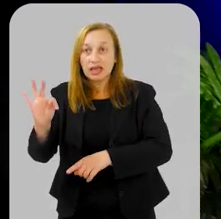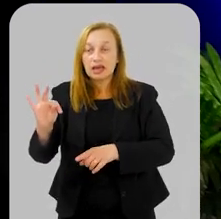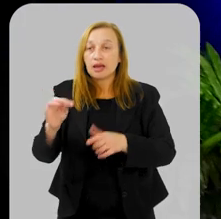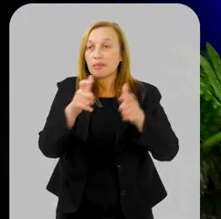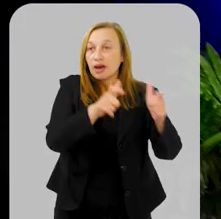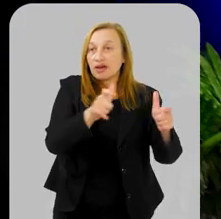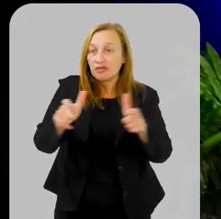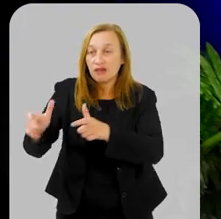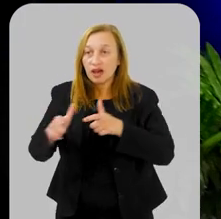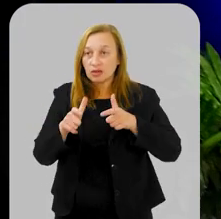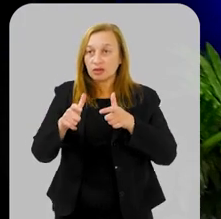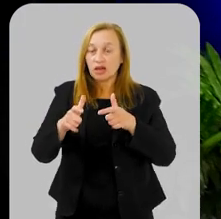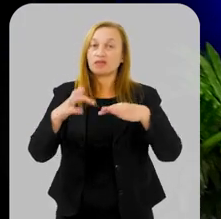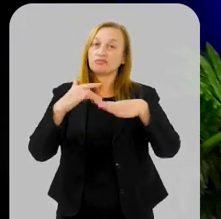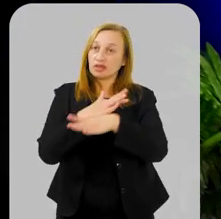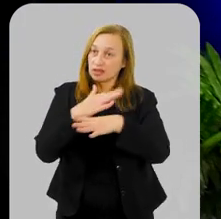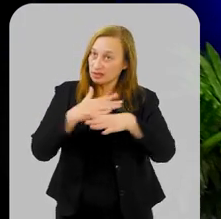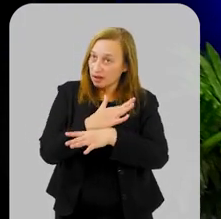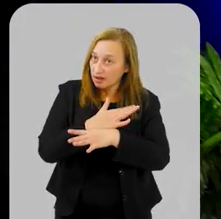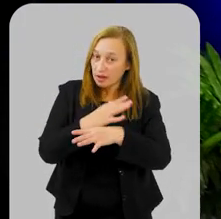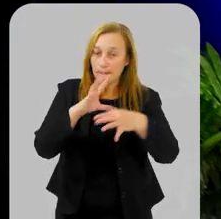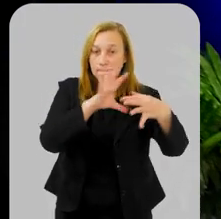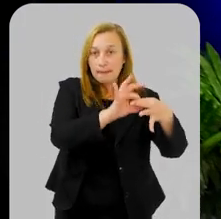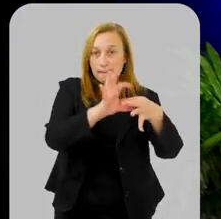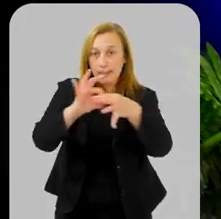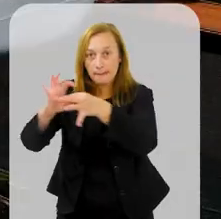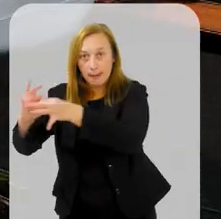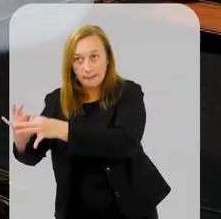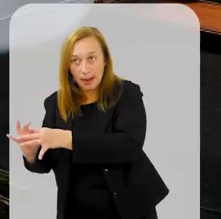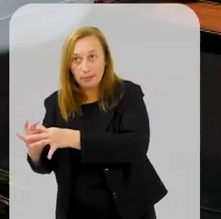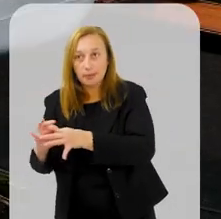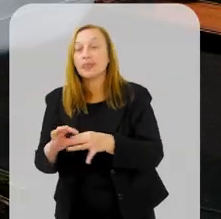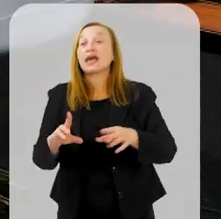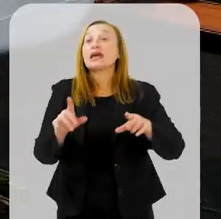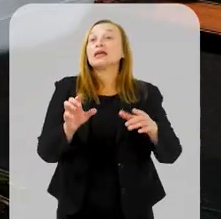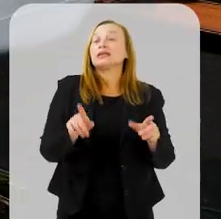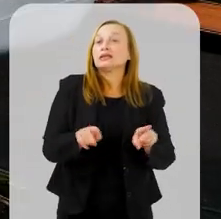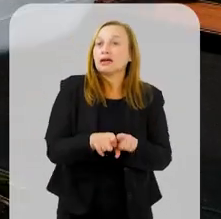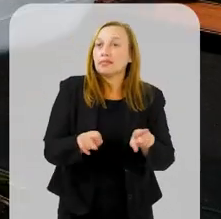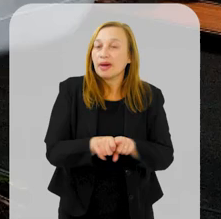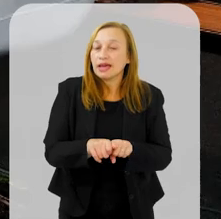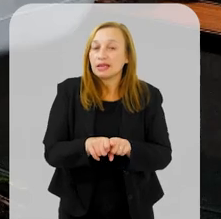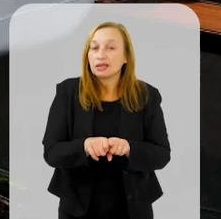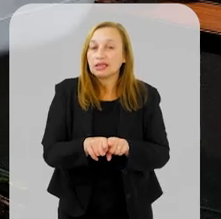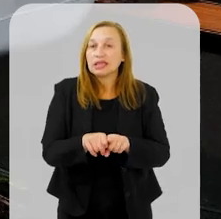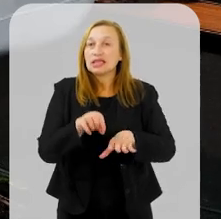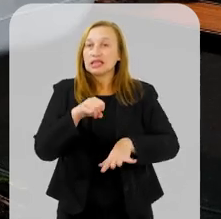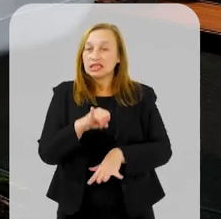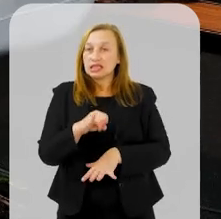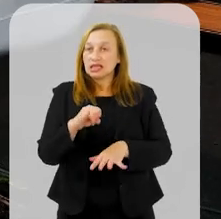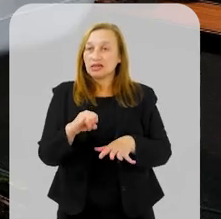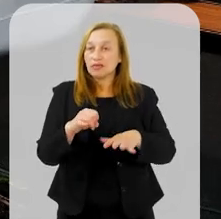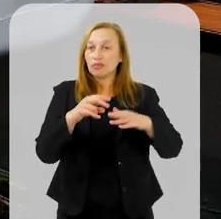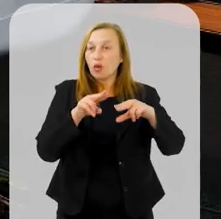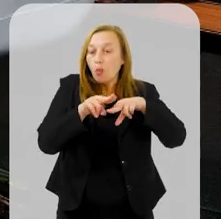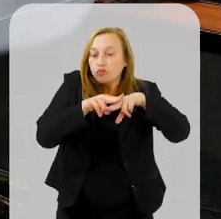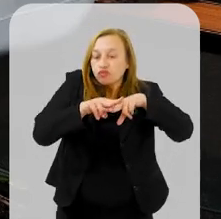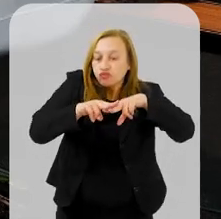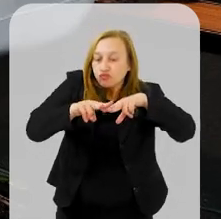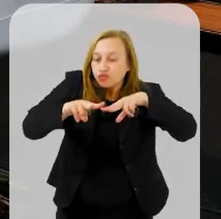para todos os pontos da cidade. Além do mais, se deixar uma